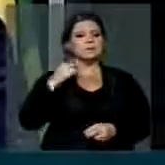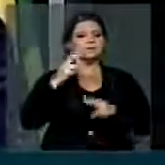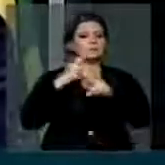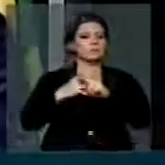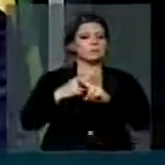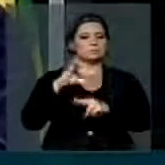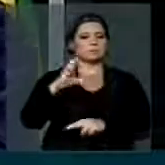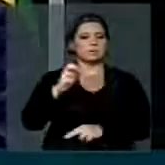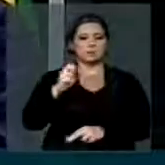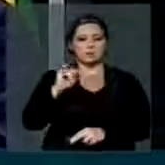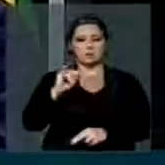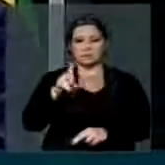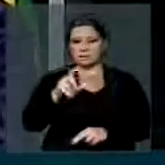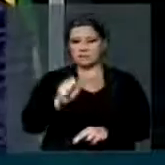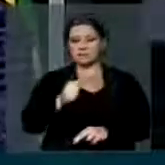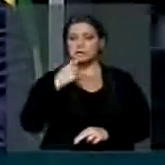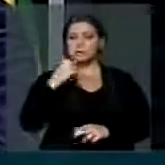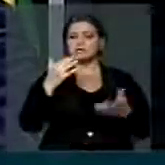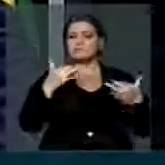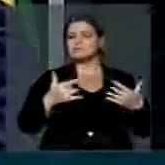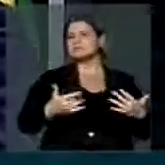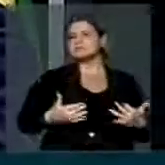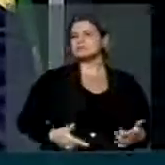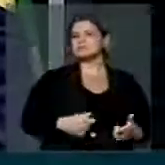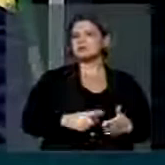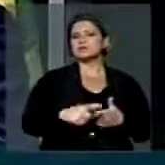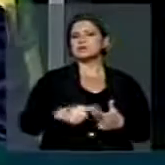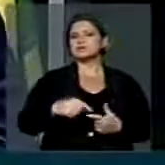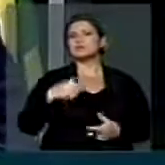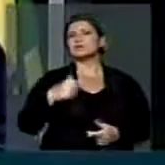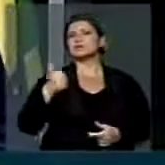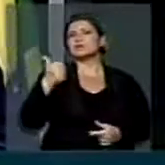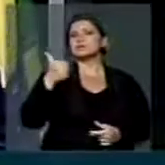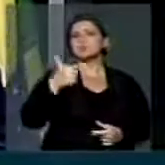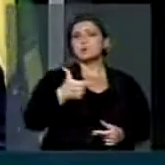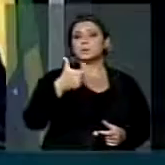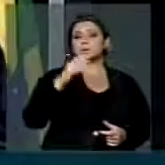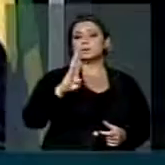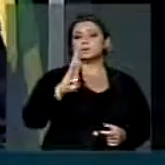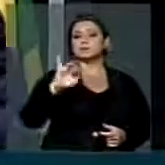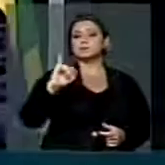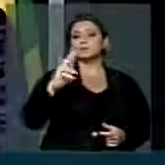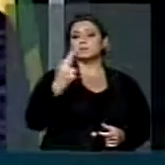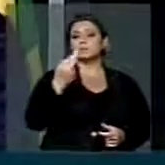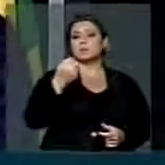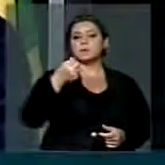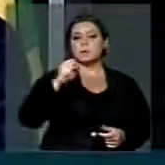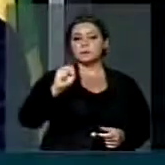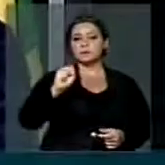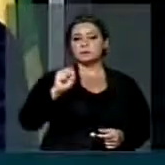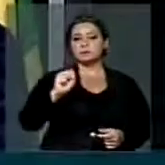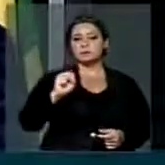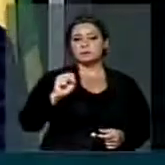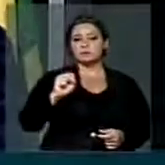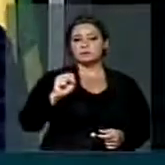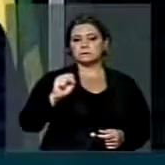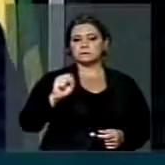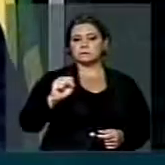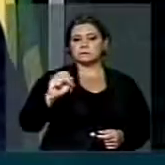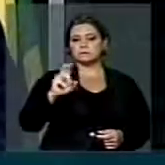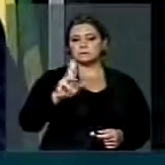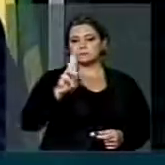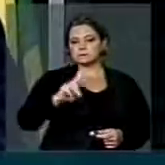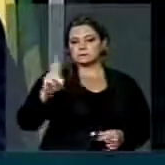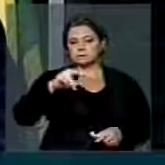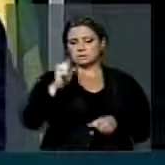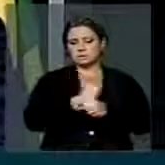Excelência disse que justificava os 12 bilhões de reais em dinheiro público aplicado em estádios de